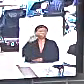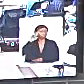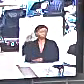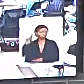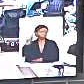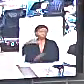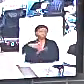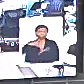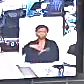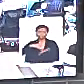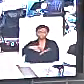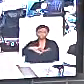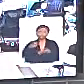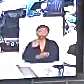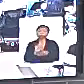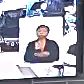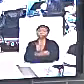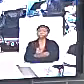de